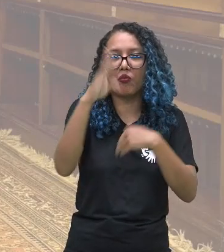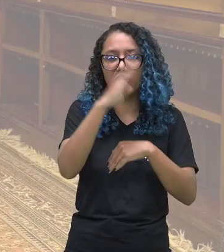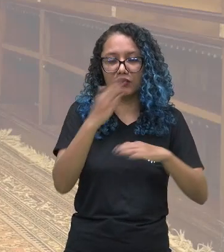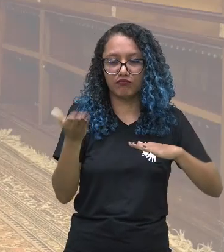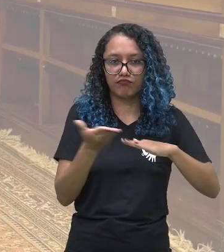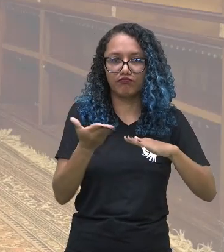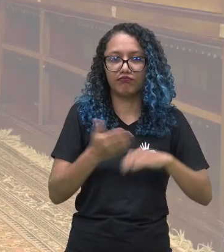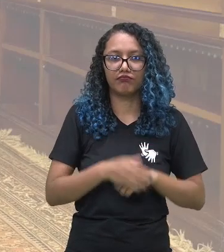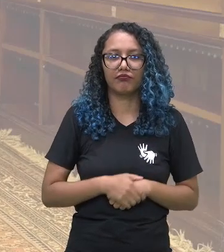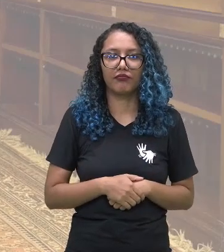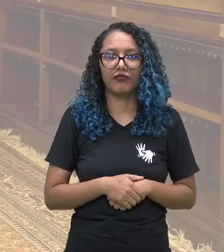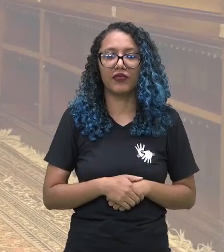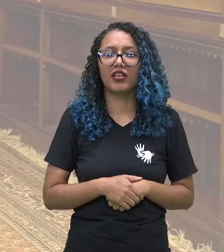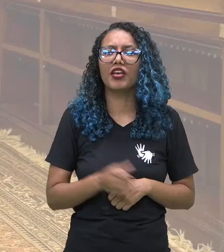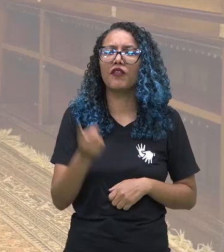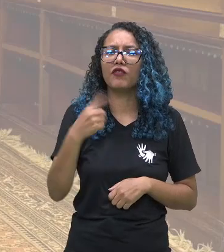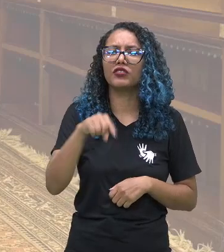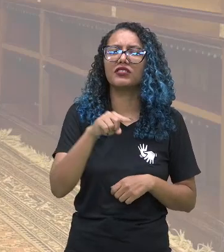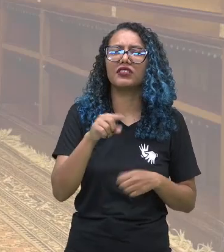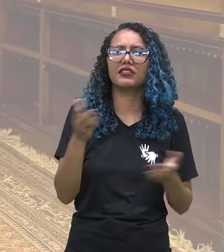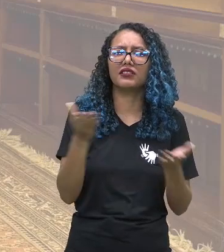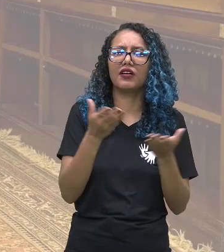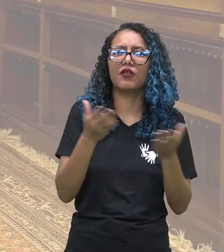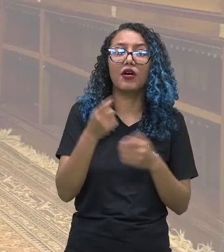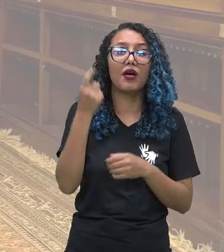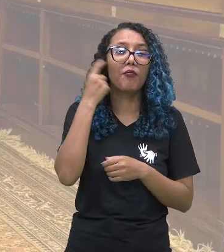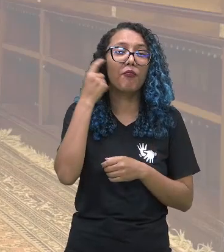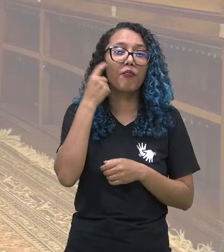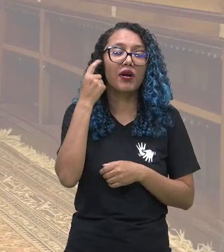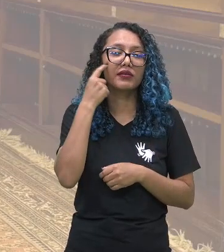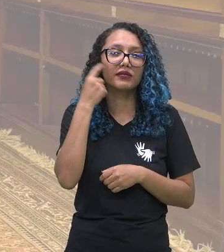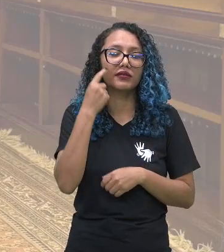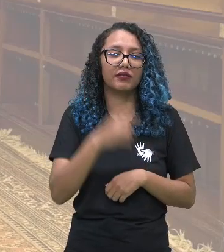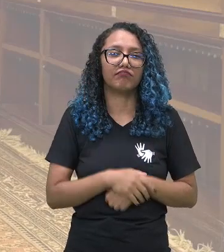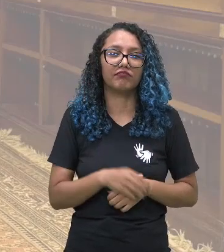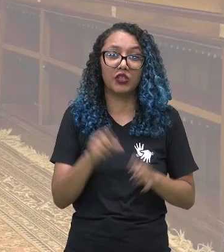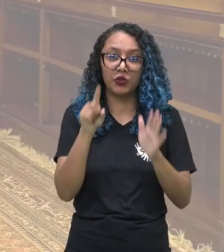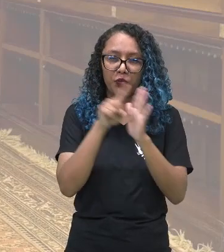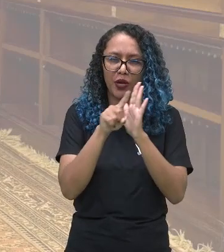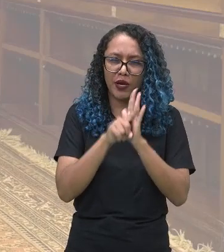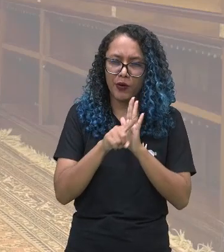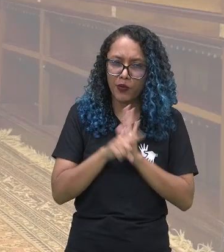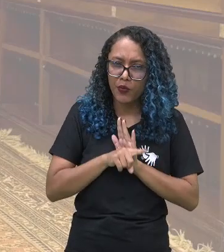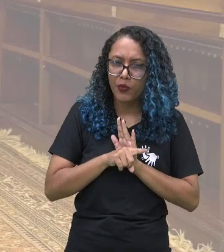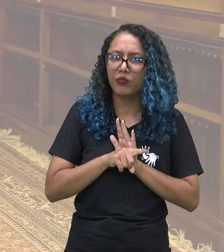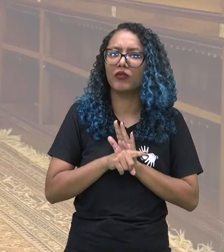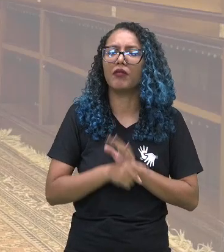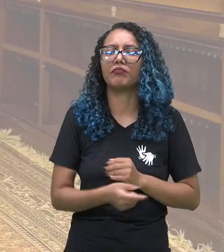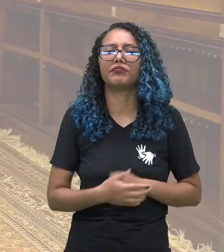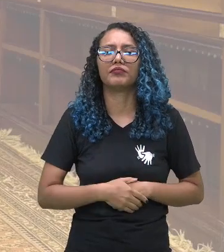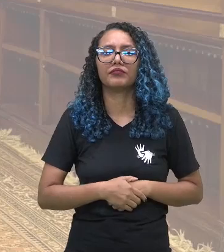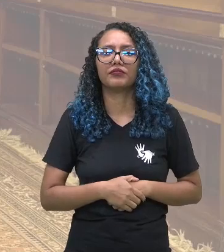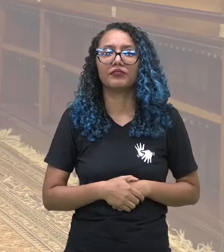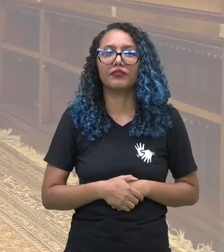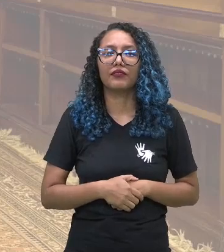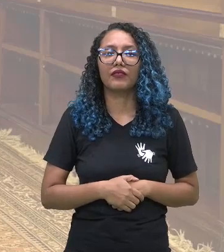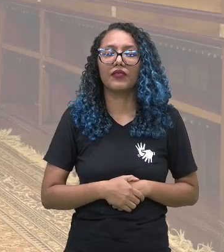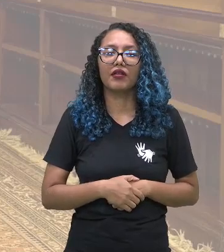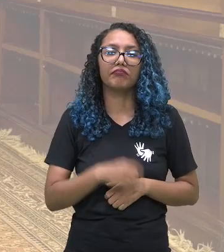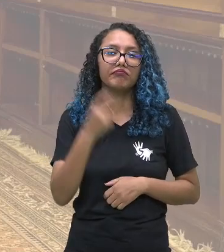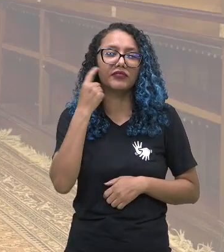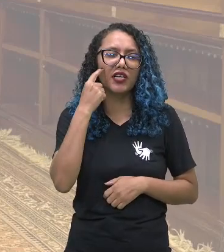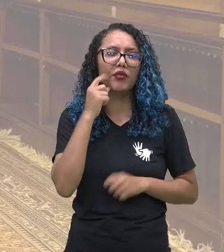agora, procure responder às perguntas que deixamos para vocês no início da nossa aula.